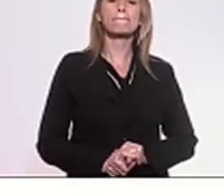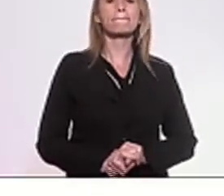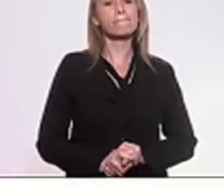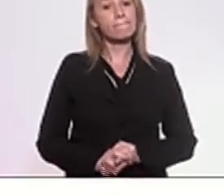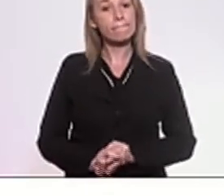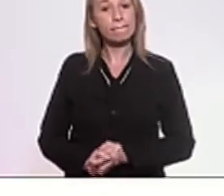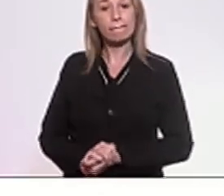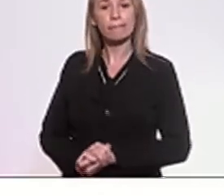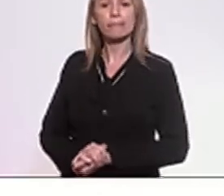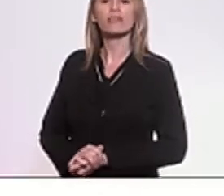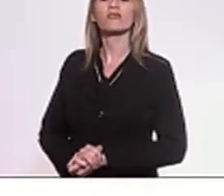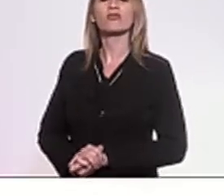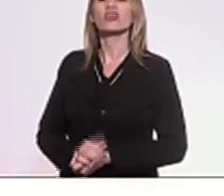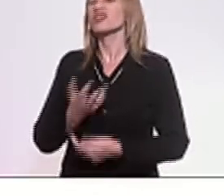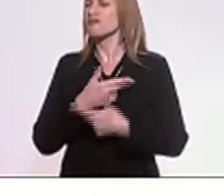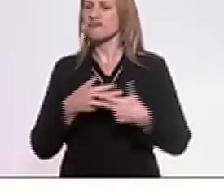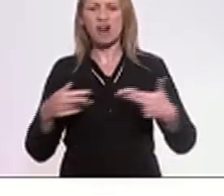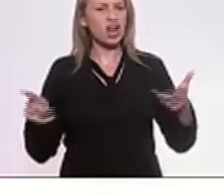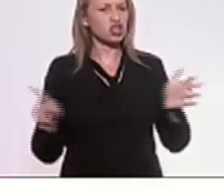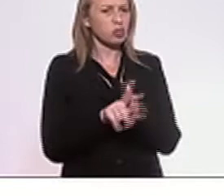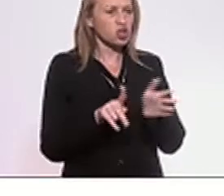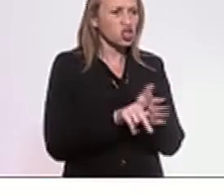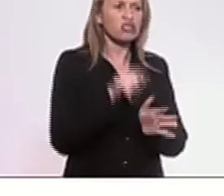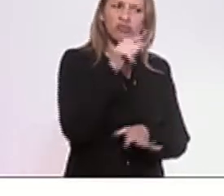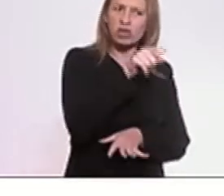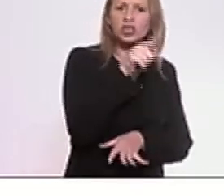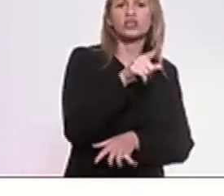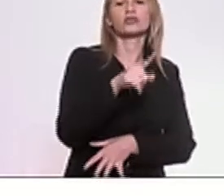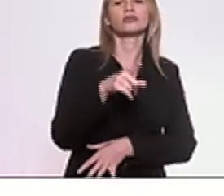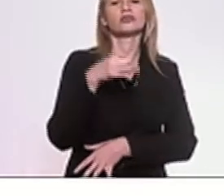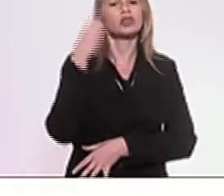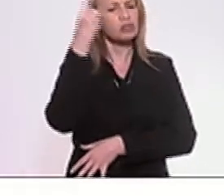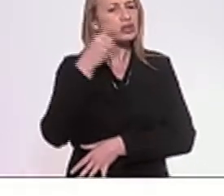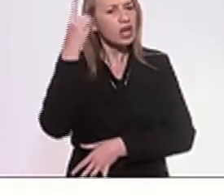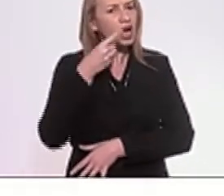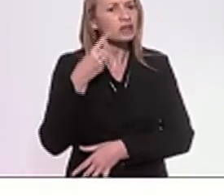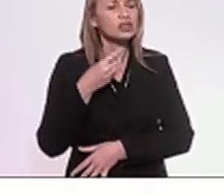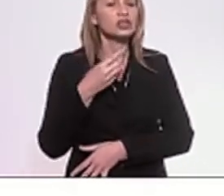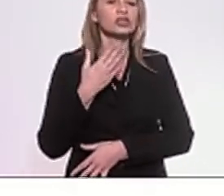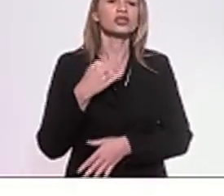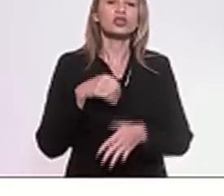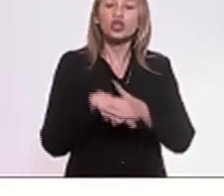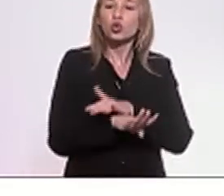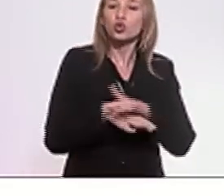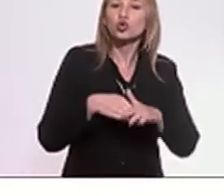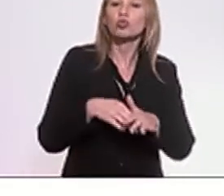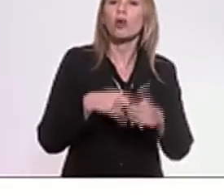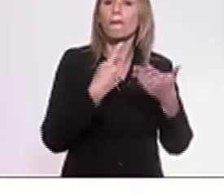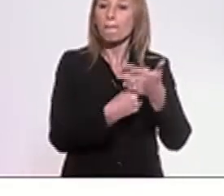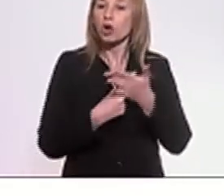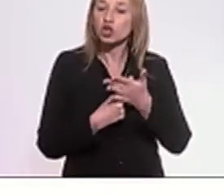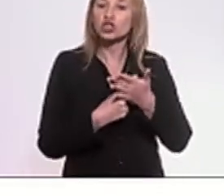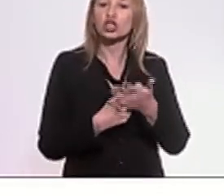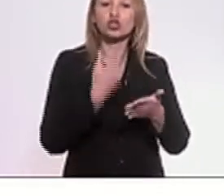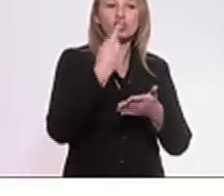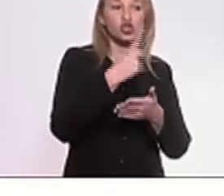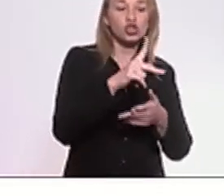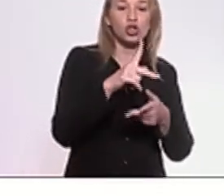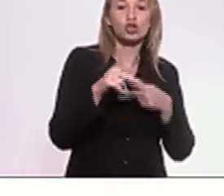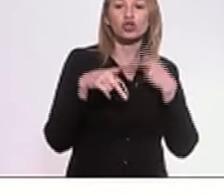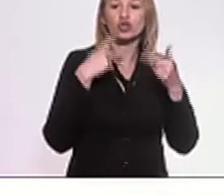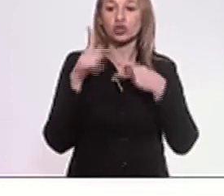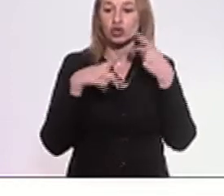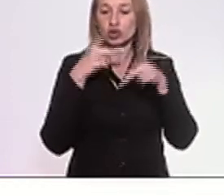Inclusive de muitos projetos desses parlamentares que costumam defender nos seus discursos e nas